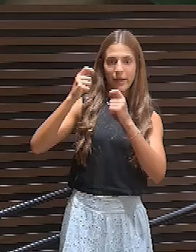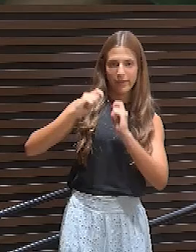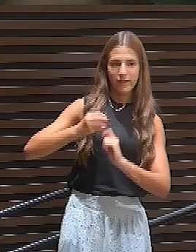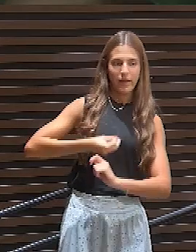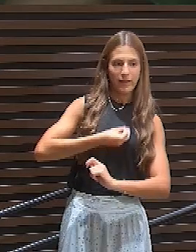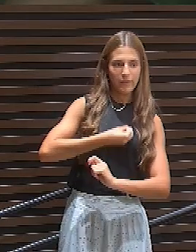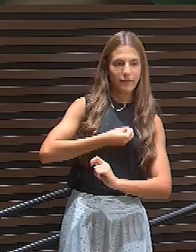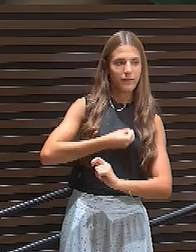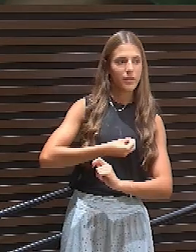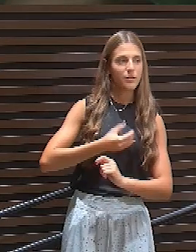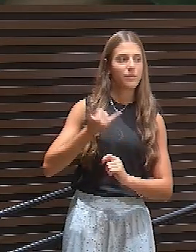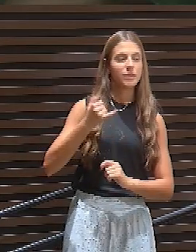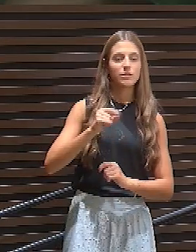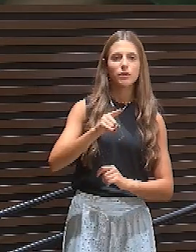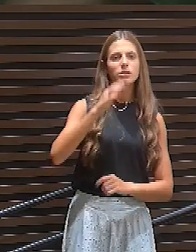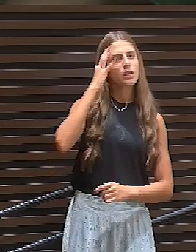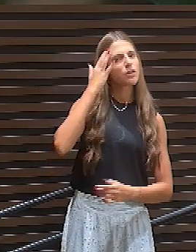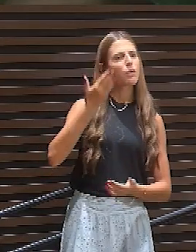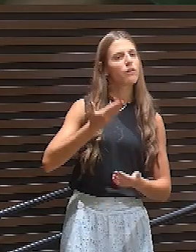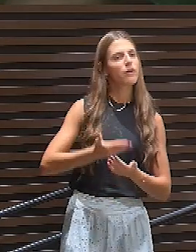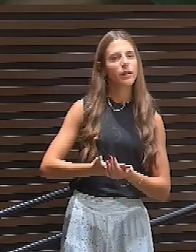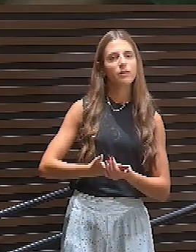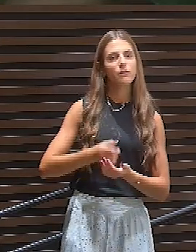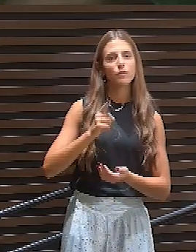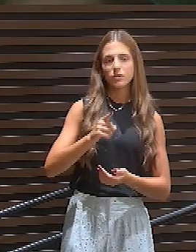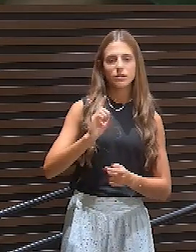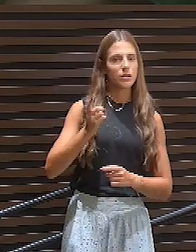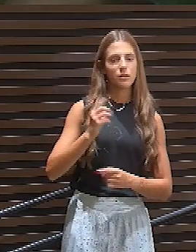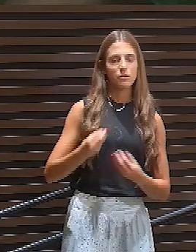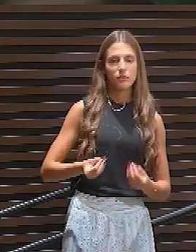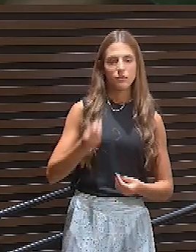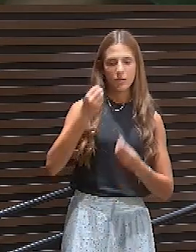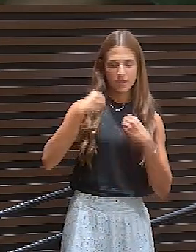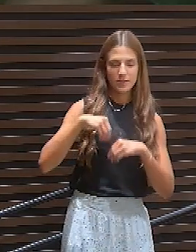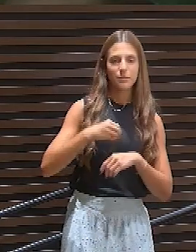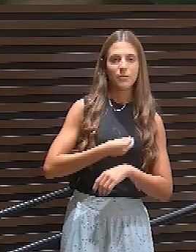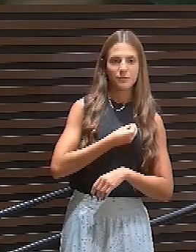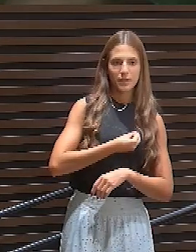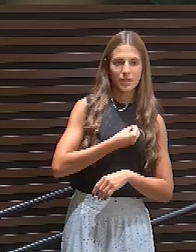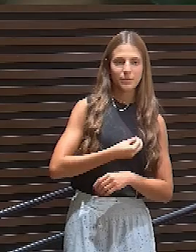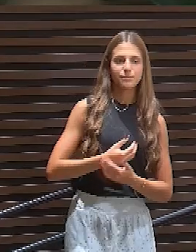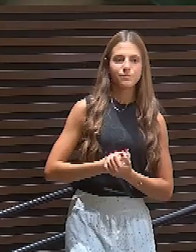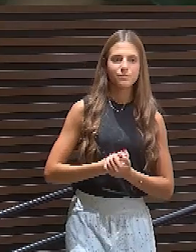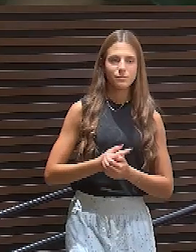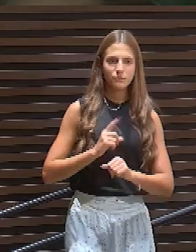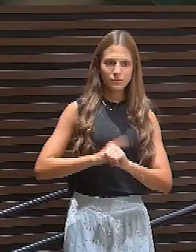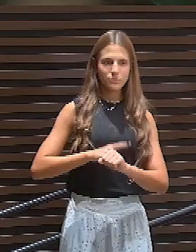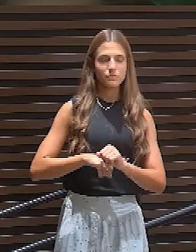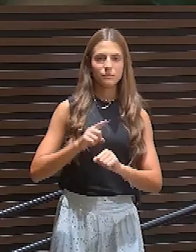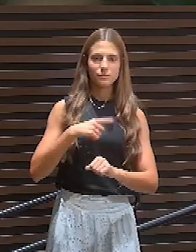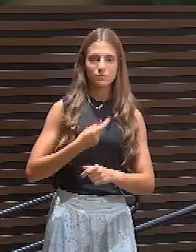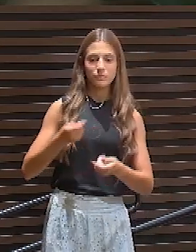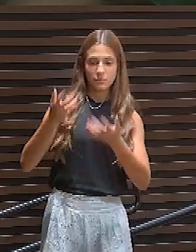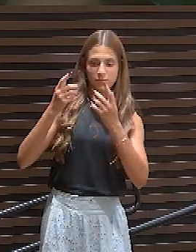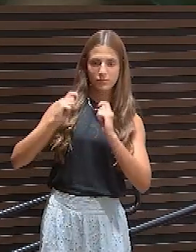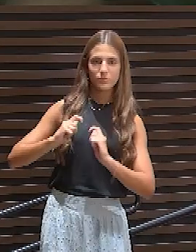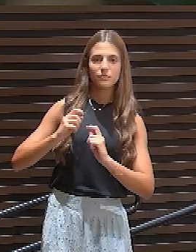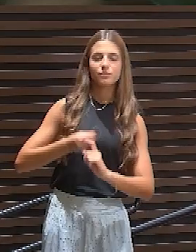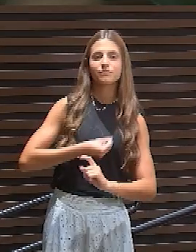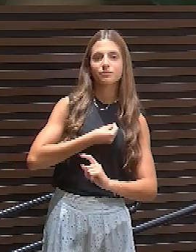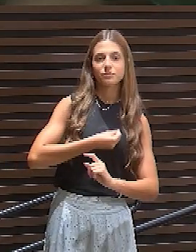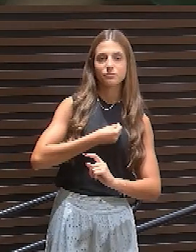Você não crê se não for vivificado. É quando somos vivificados pelo Espírito Santo